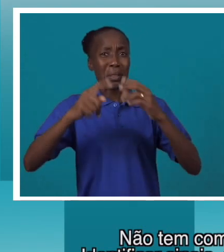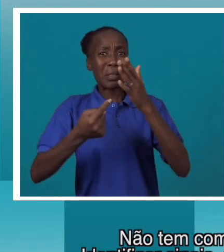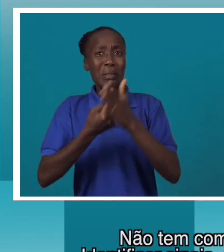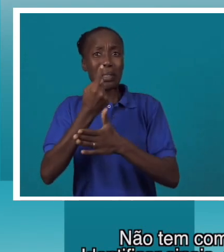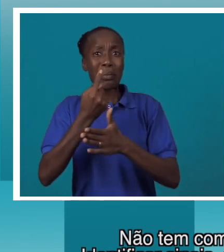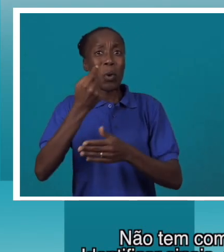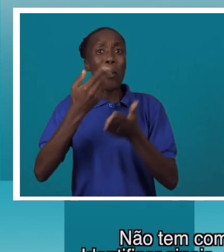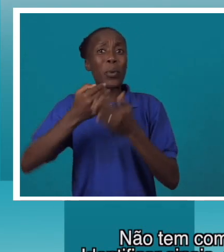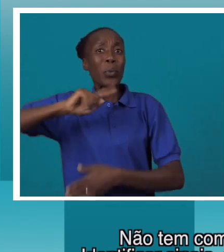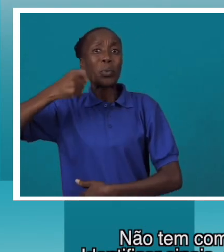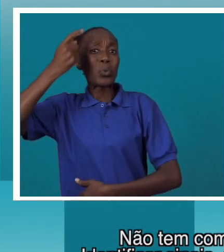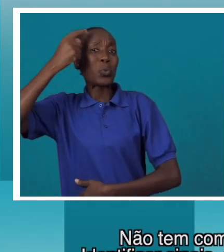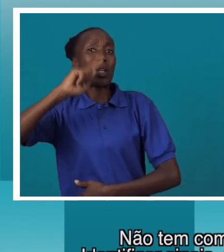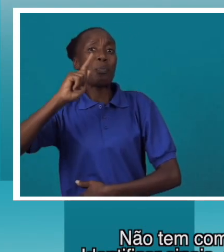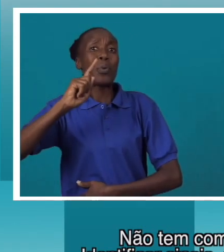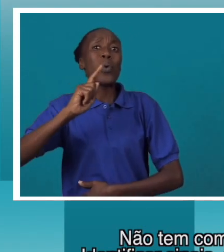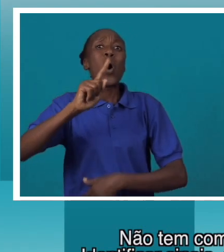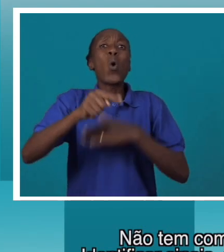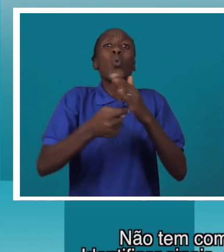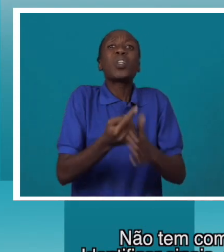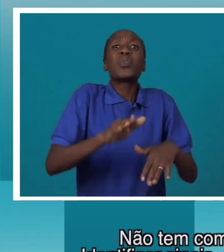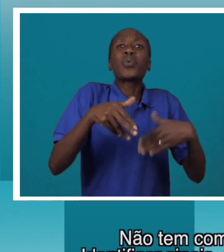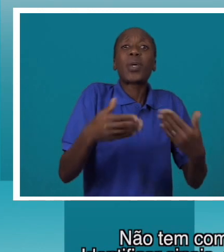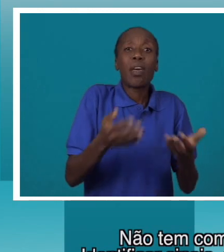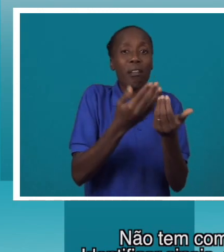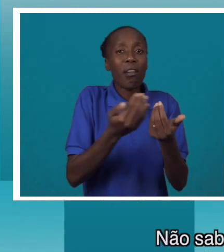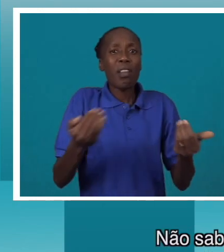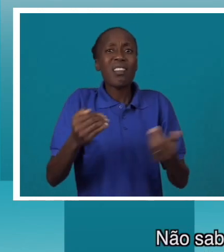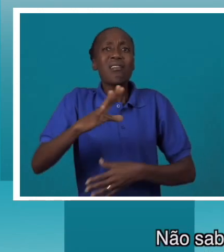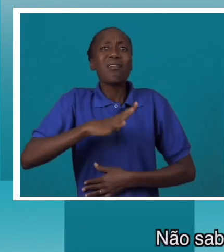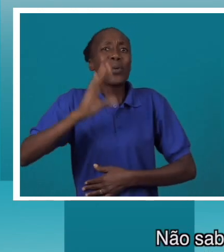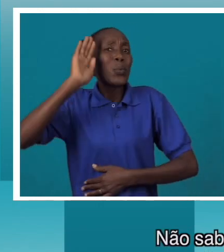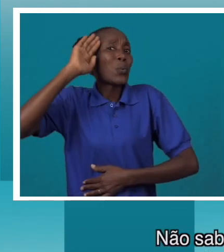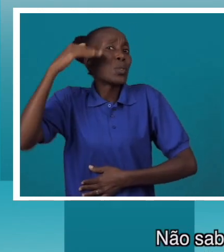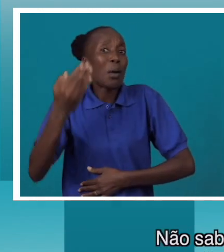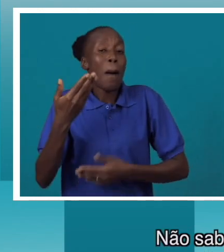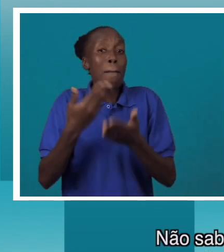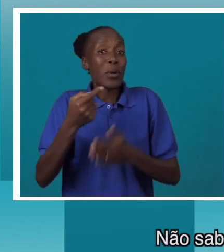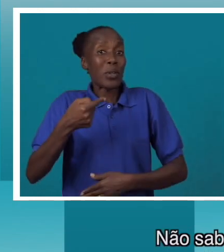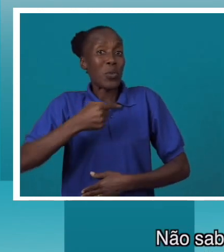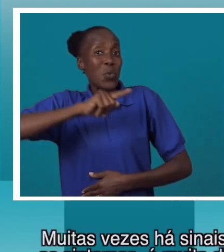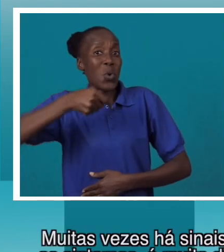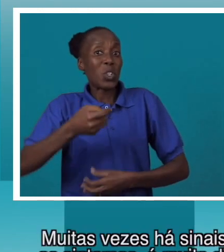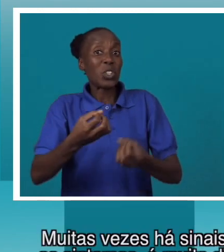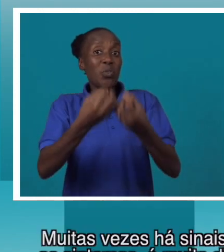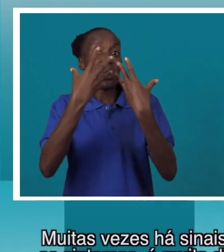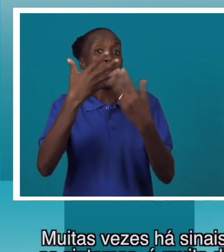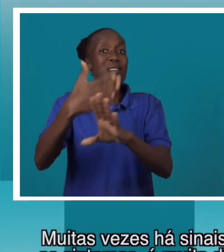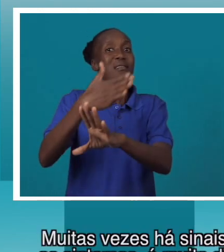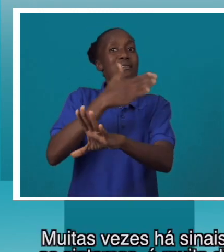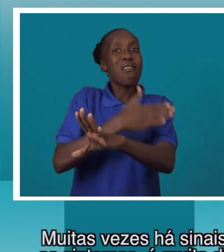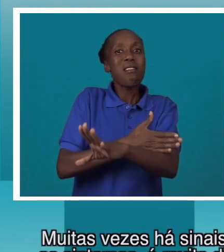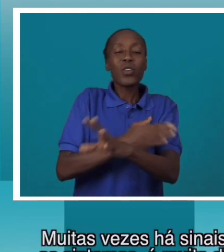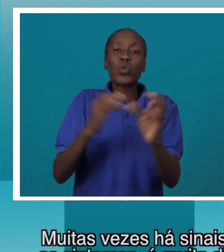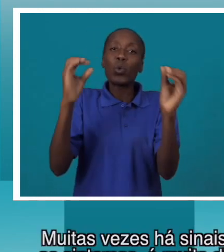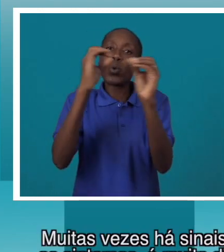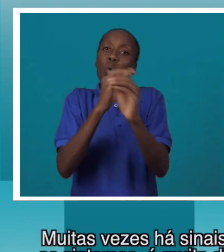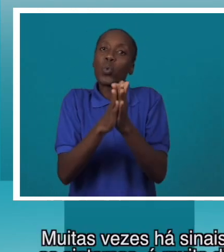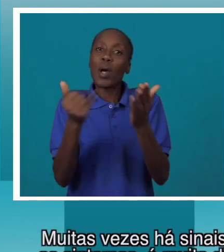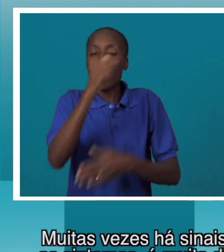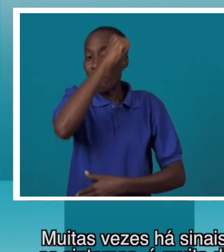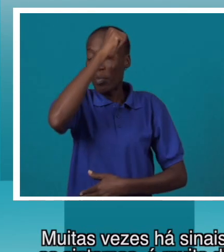identificar sinais se nós não sabemos do que é que se trata. Não sabemos do que é que a criança tem. Muitas vezes os sinais estão ali mas porque nós não temos